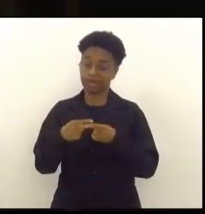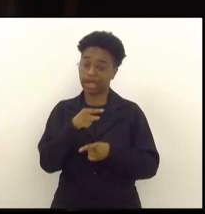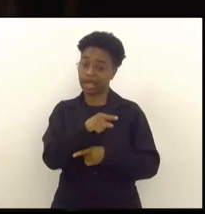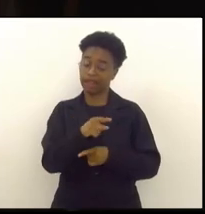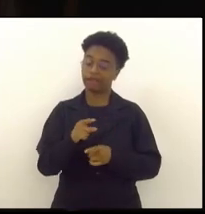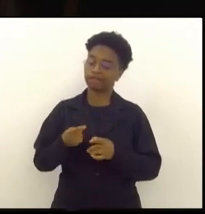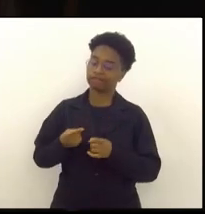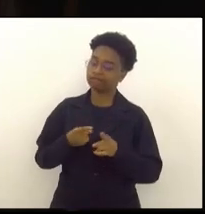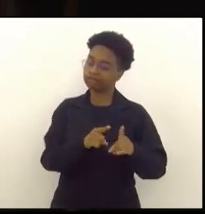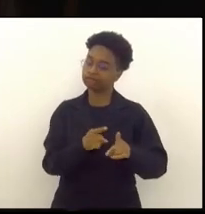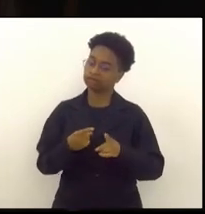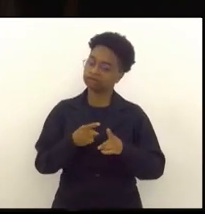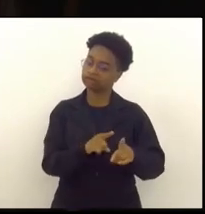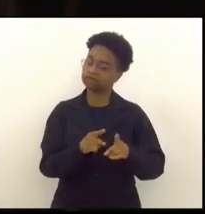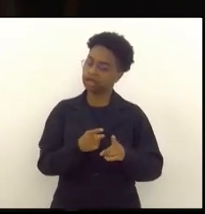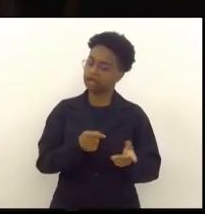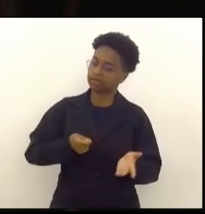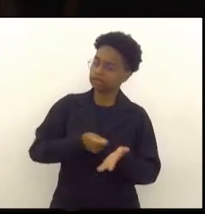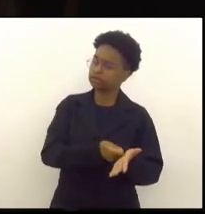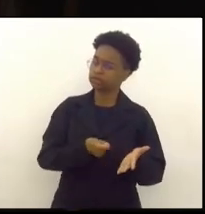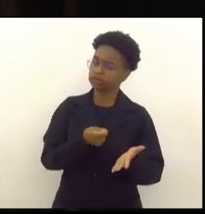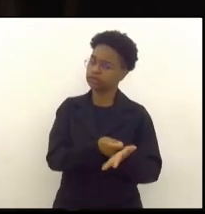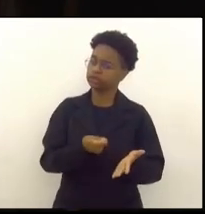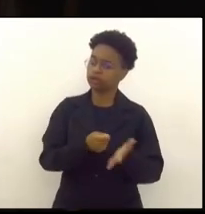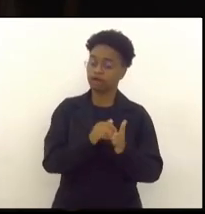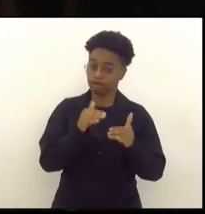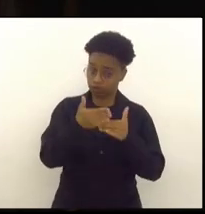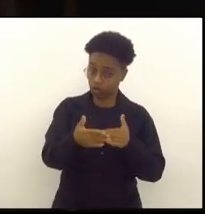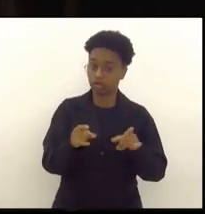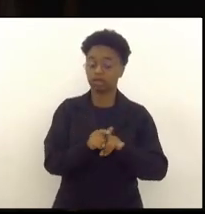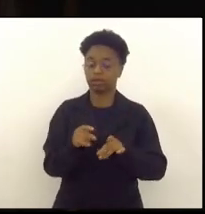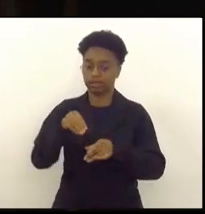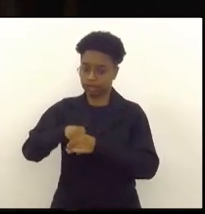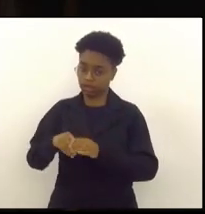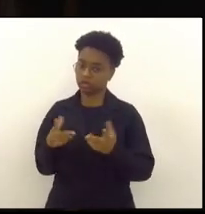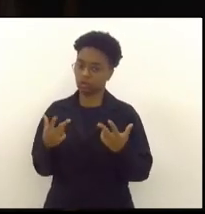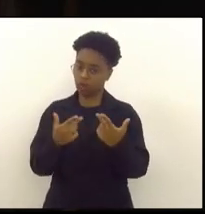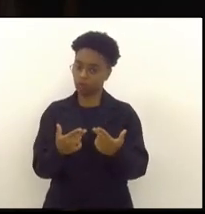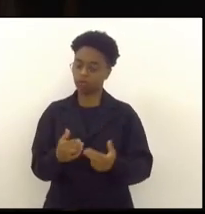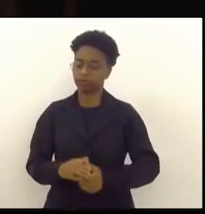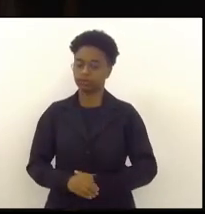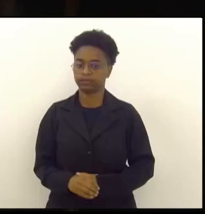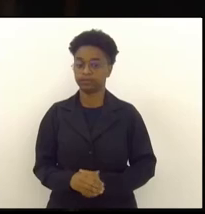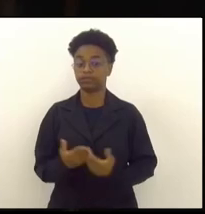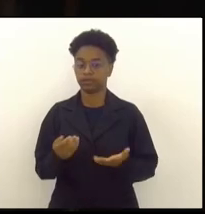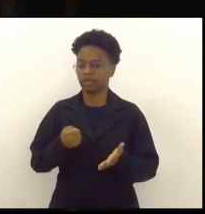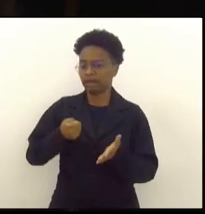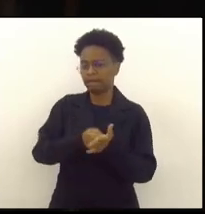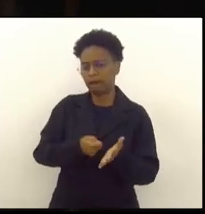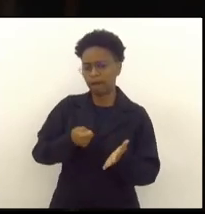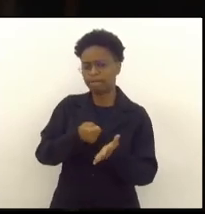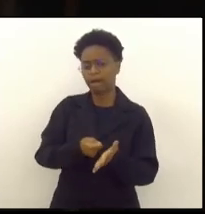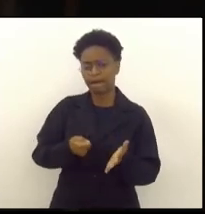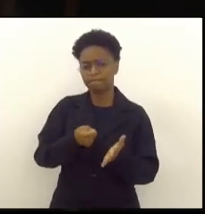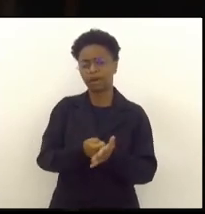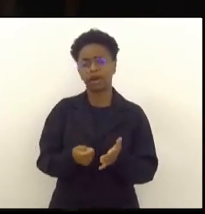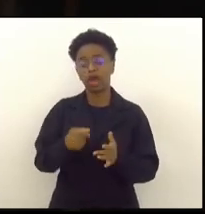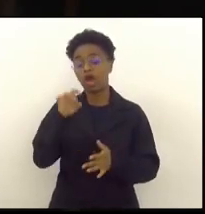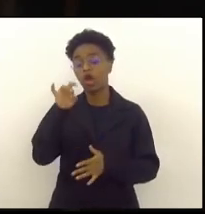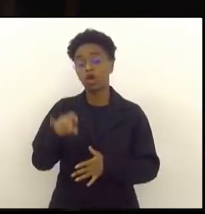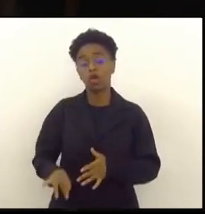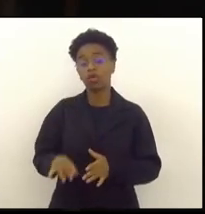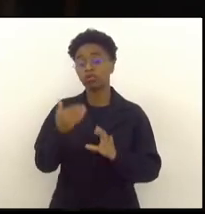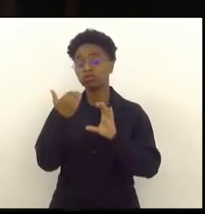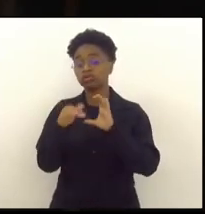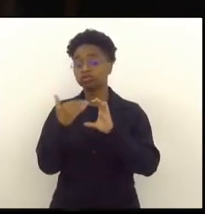a mesma postura incisiva que ela tem para fora, tem para dentro. Né? Ela ficou lá cobrando, saiu o último e-mail dela ao